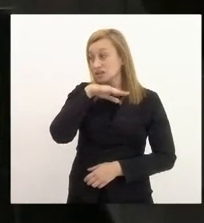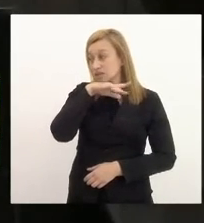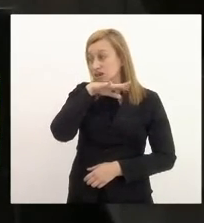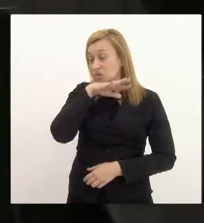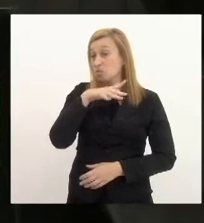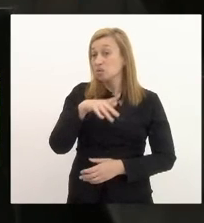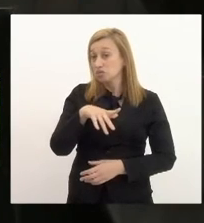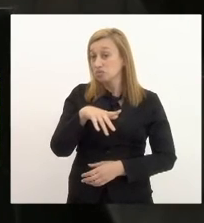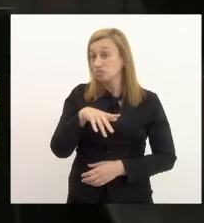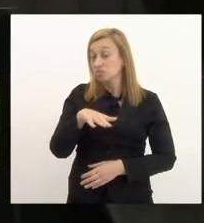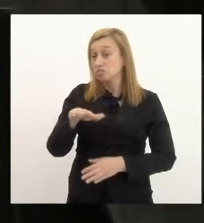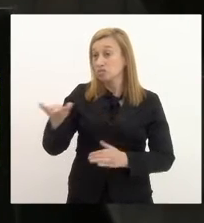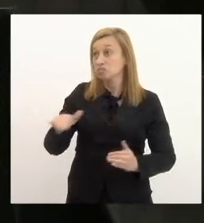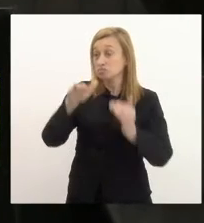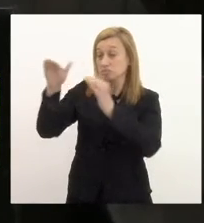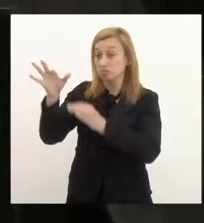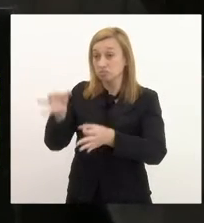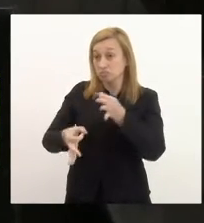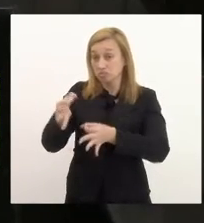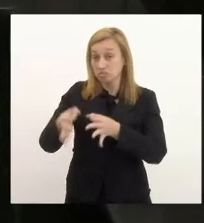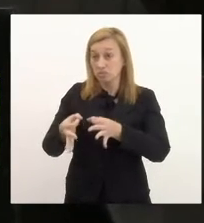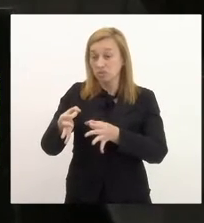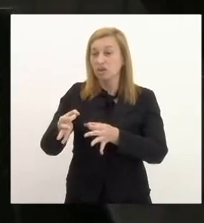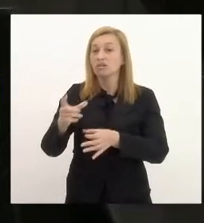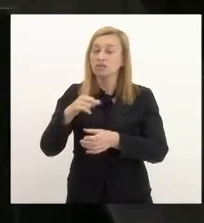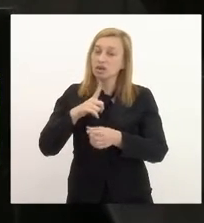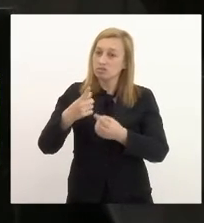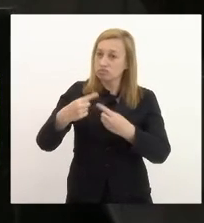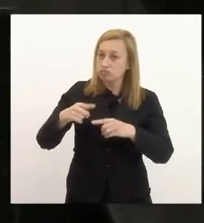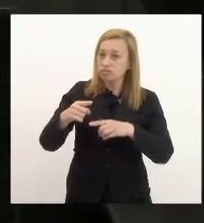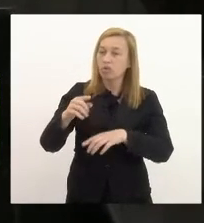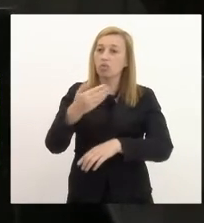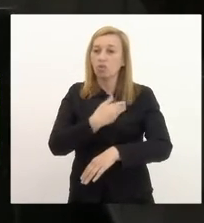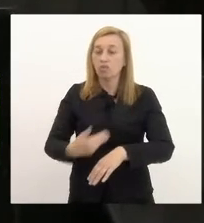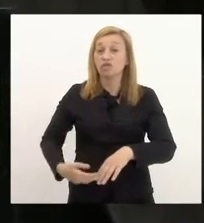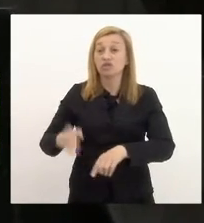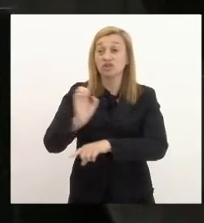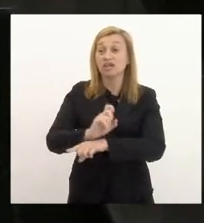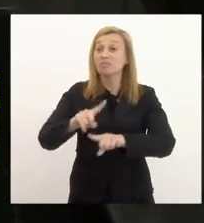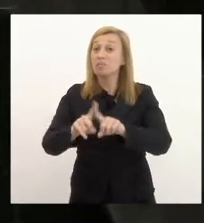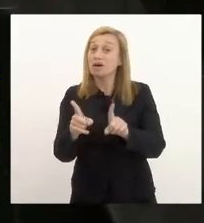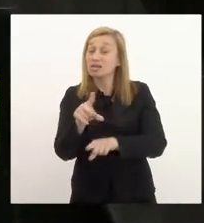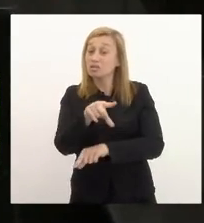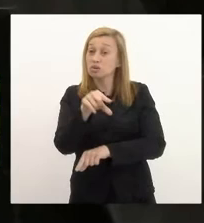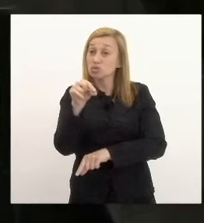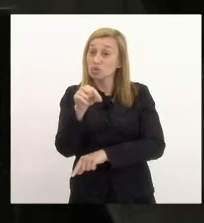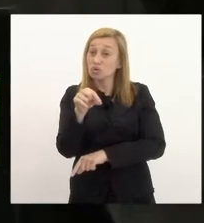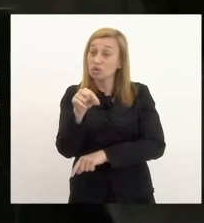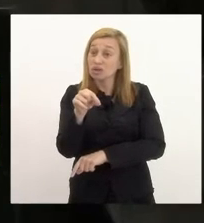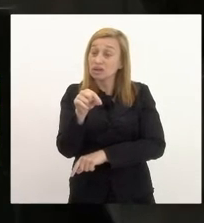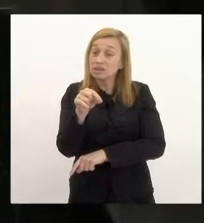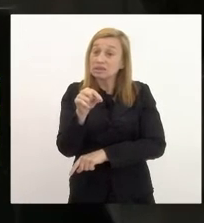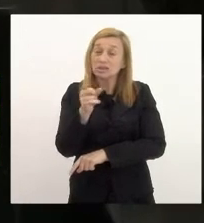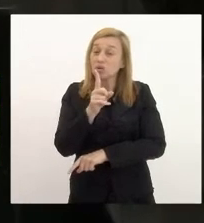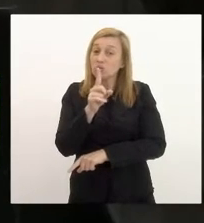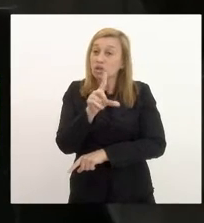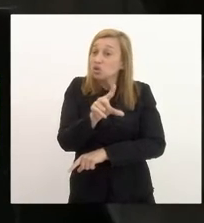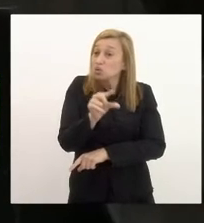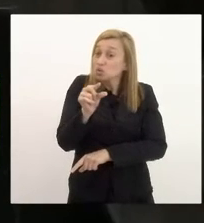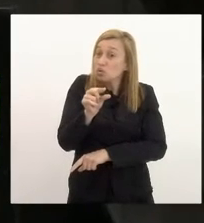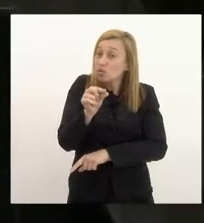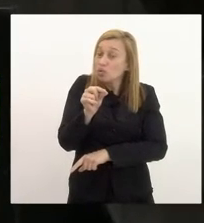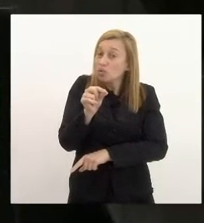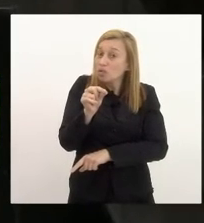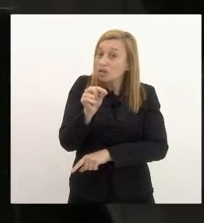líquida e certa de fato teve intimação ao Governo do Estado por parte do STF para dar atenção ainda não há decisão